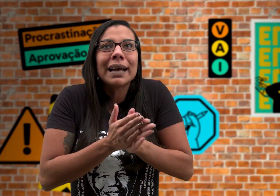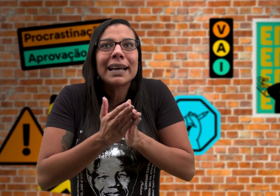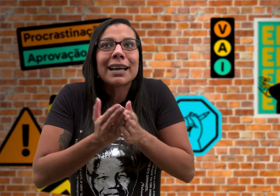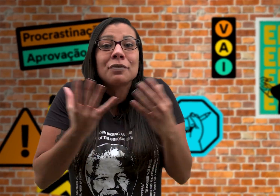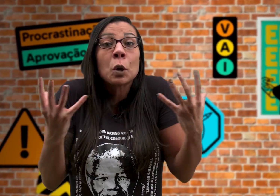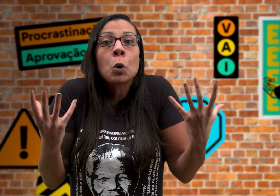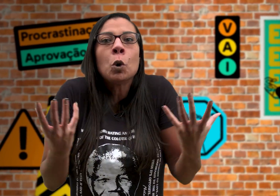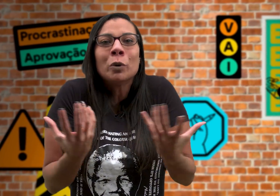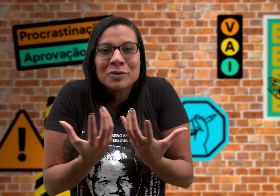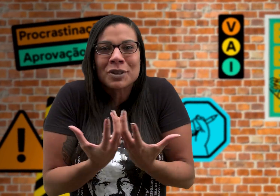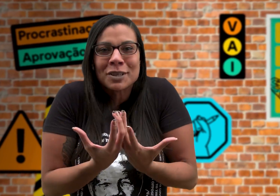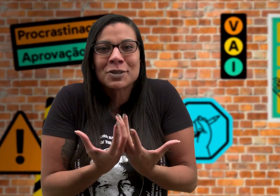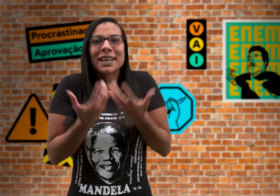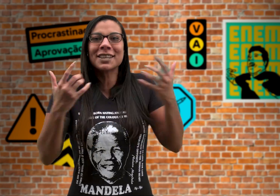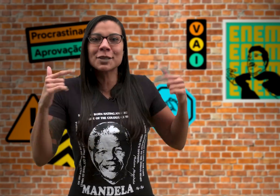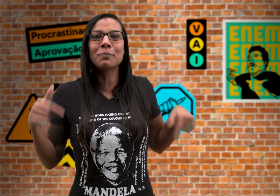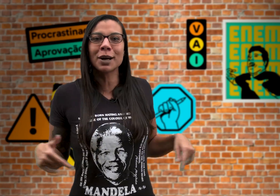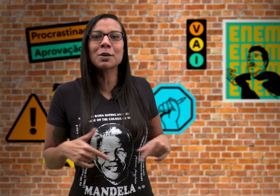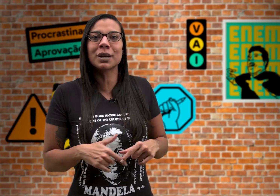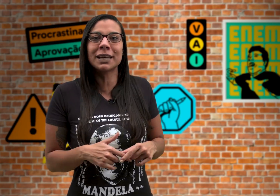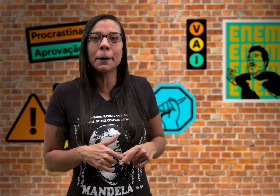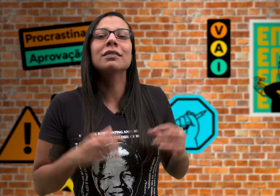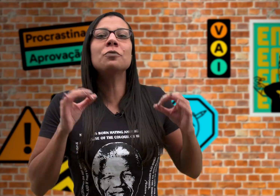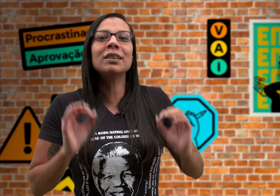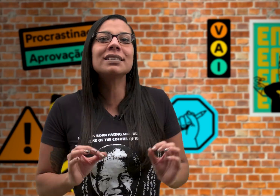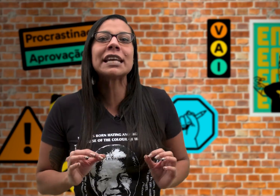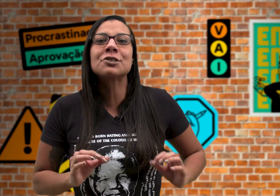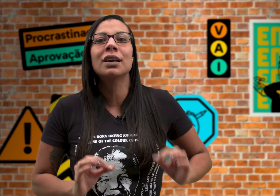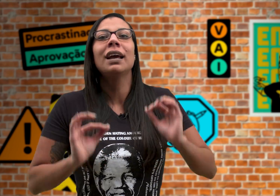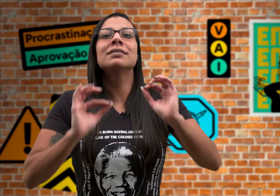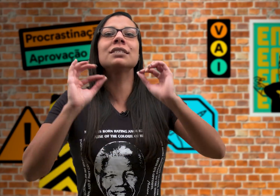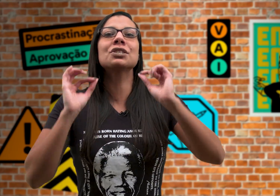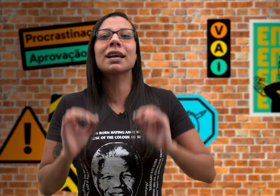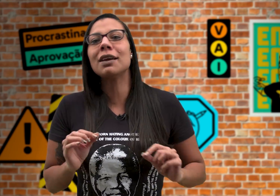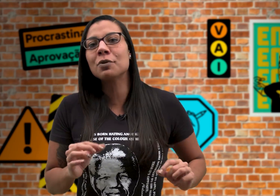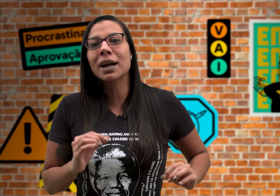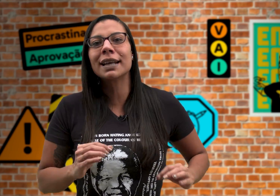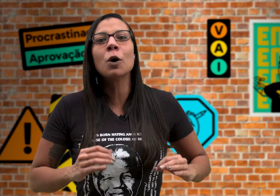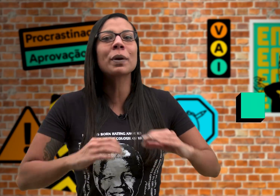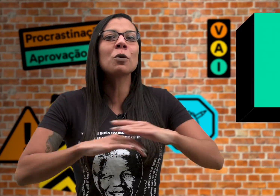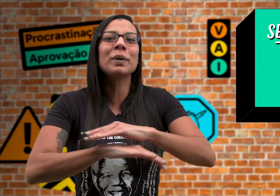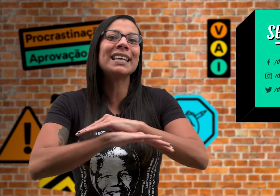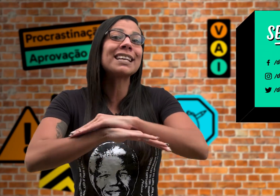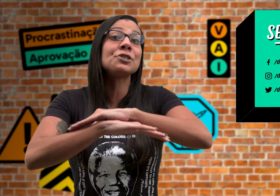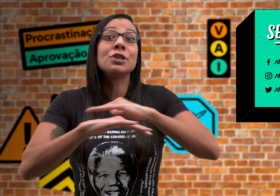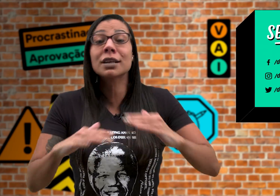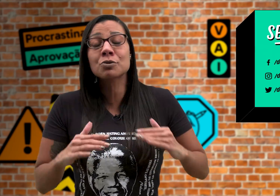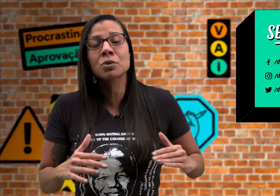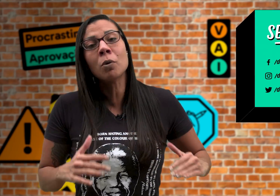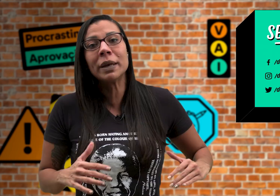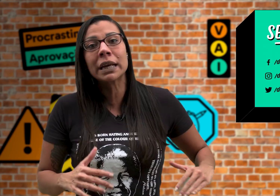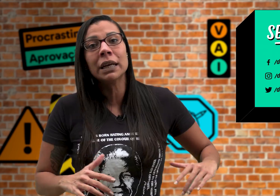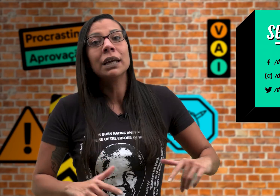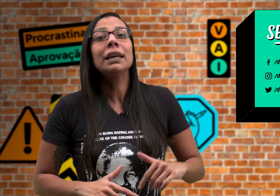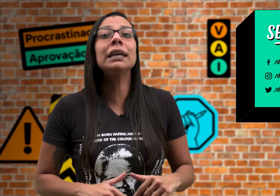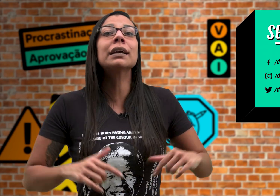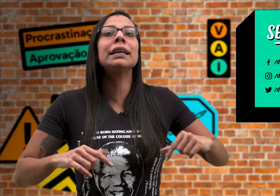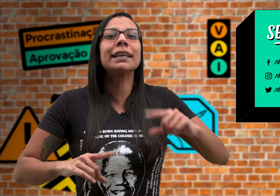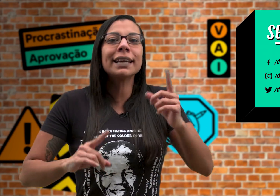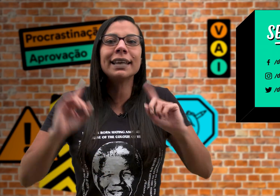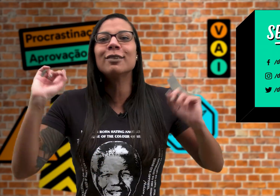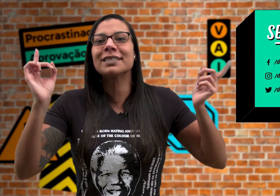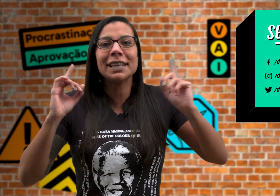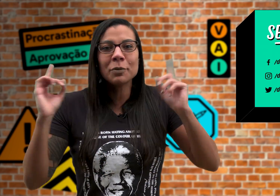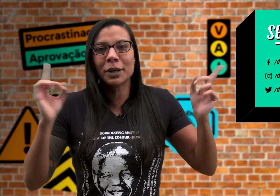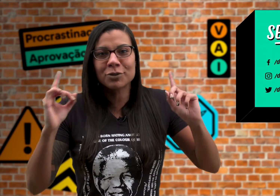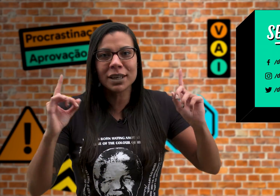conteúdos maravilhosos que a gente posta por aqui? Então faz o seguinte, se inscreve no canal para não perder as dicas do Descomplica e